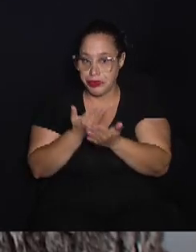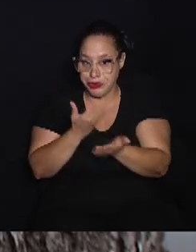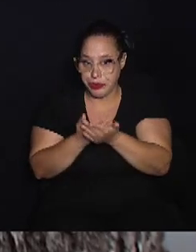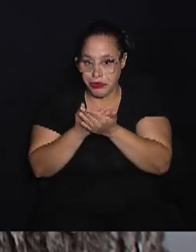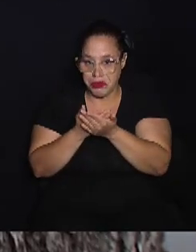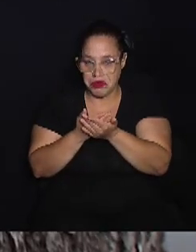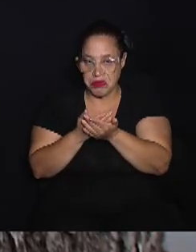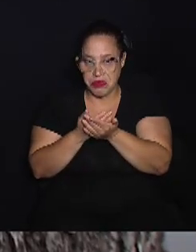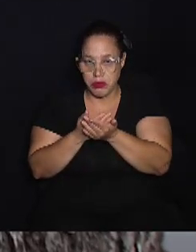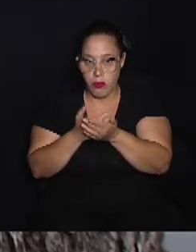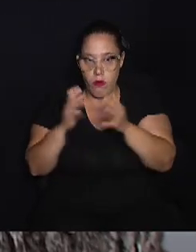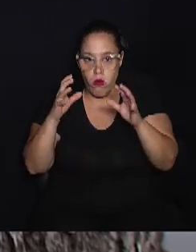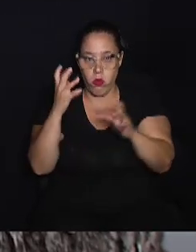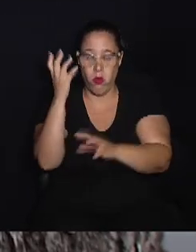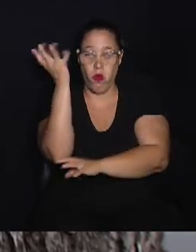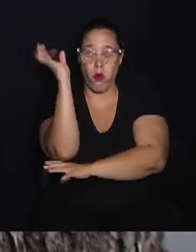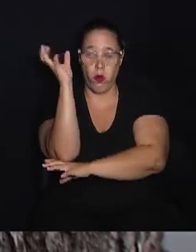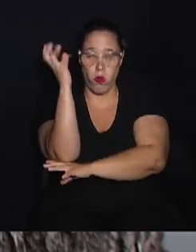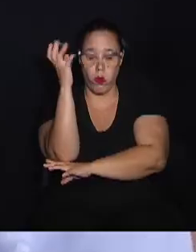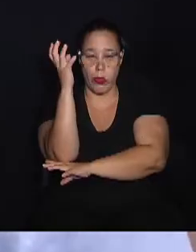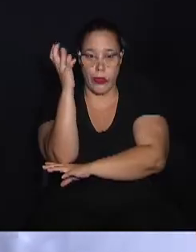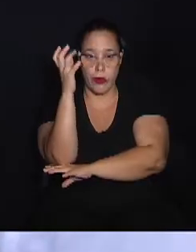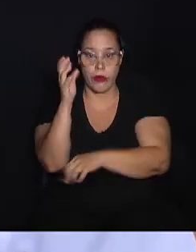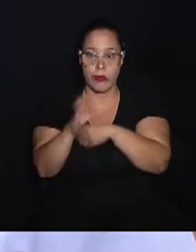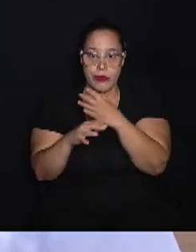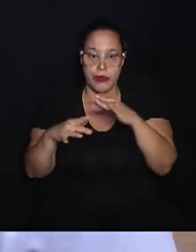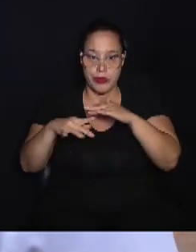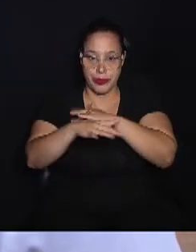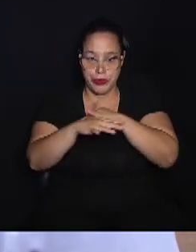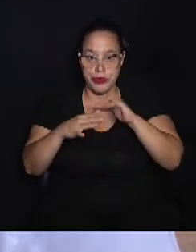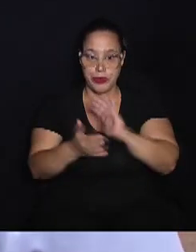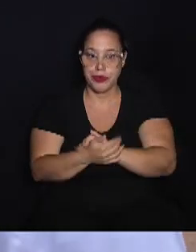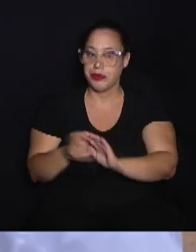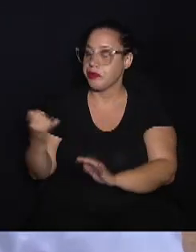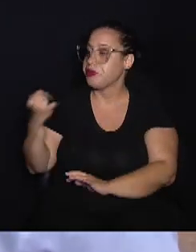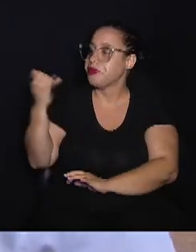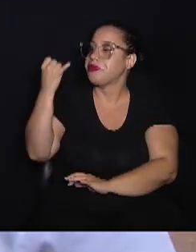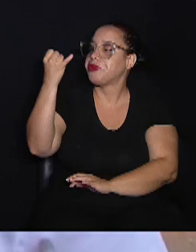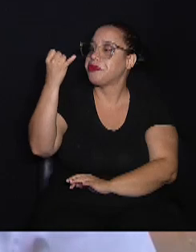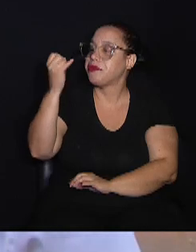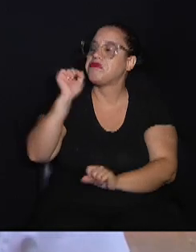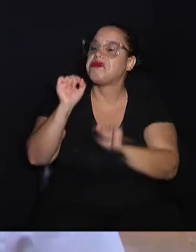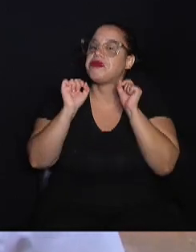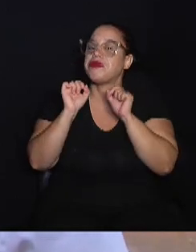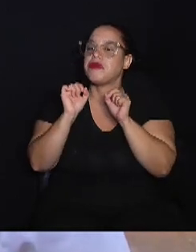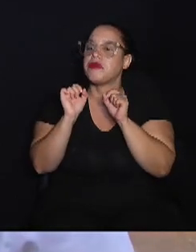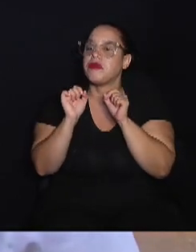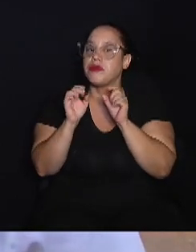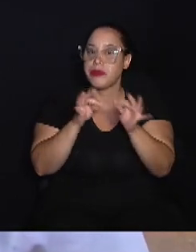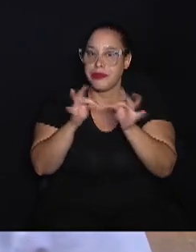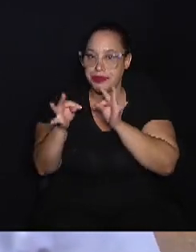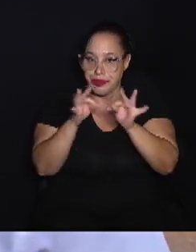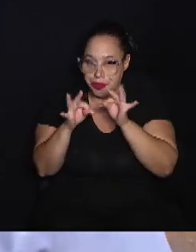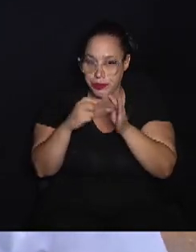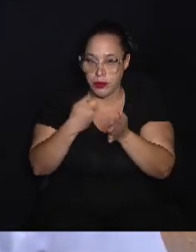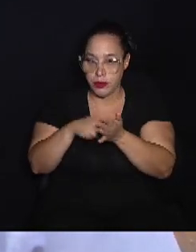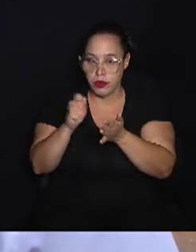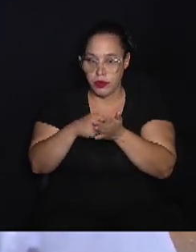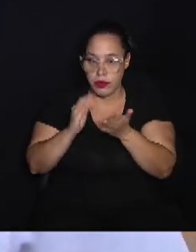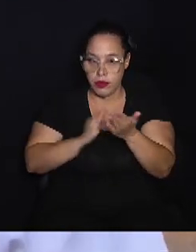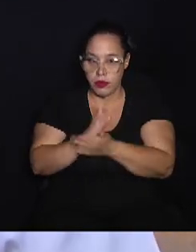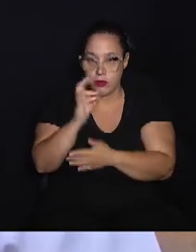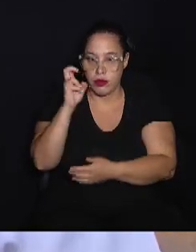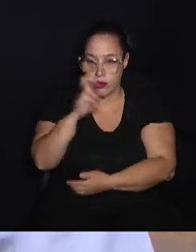capazes de suportar um ambiente Urbano o importante é que os técnicos autorizam cerca de